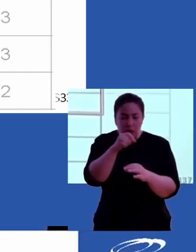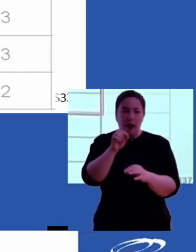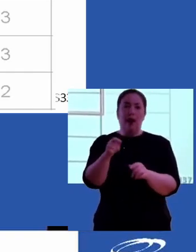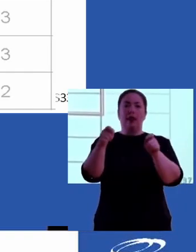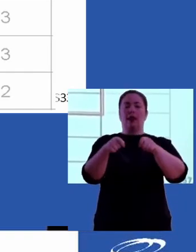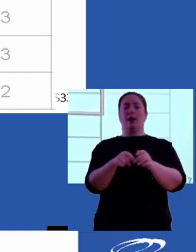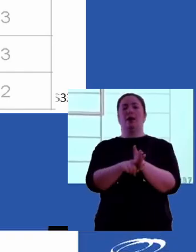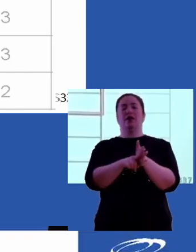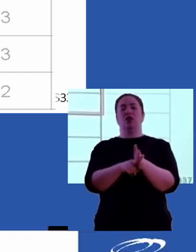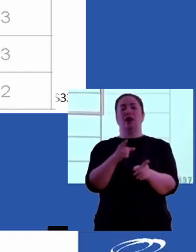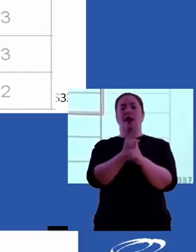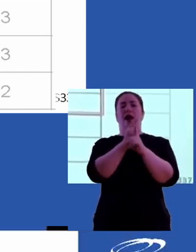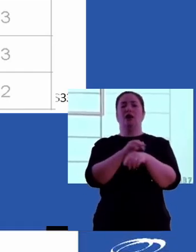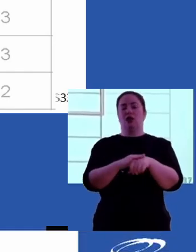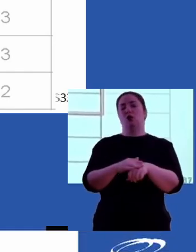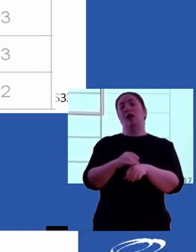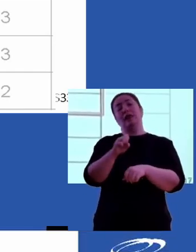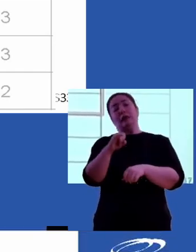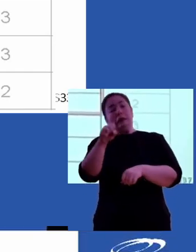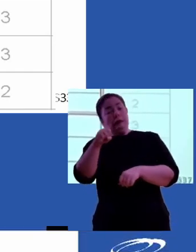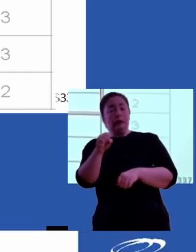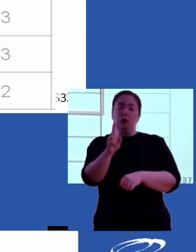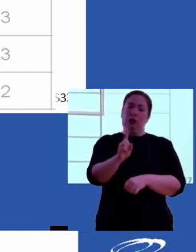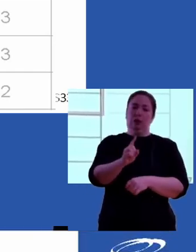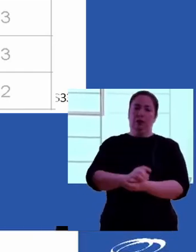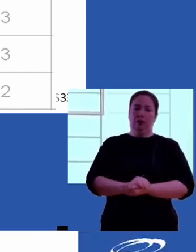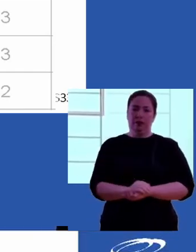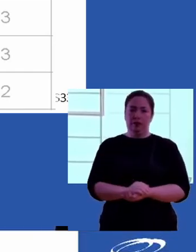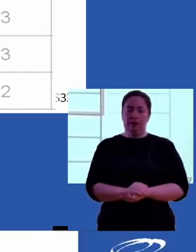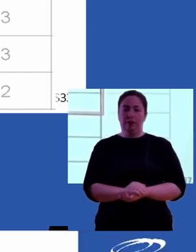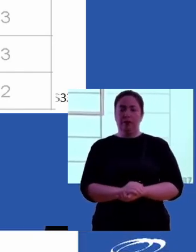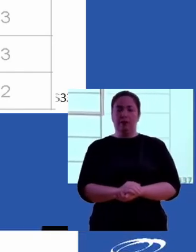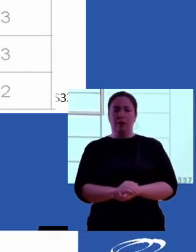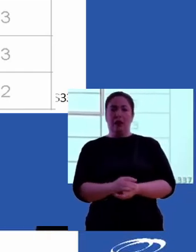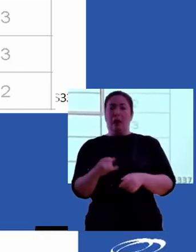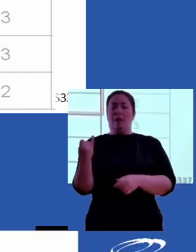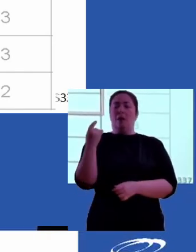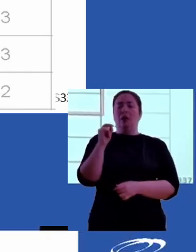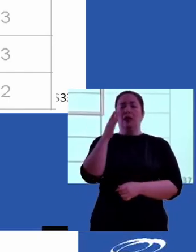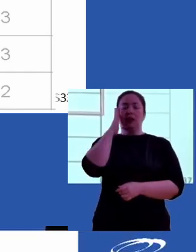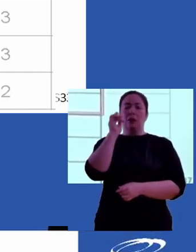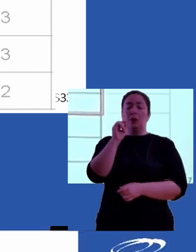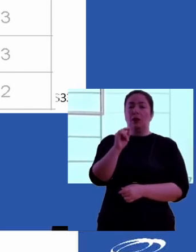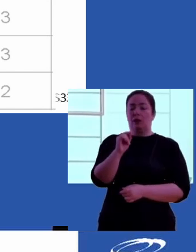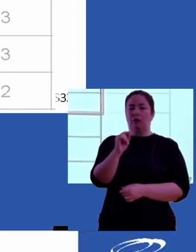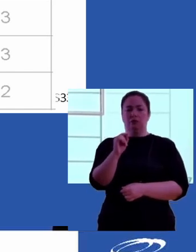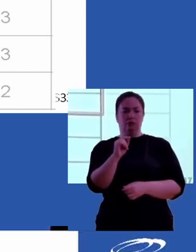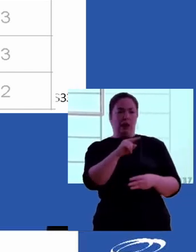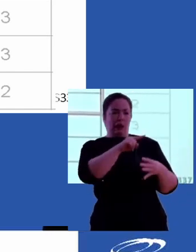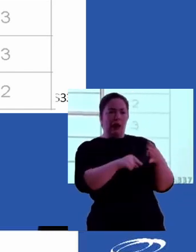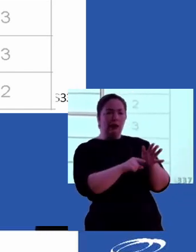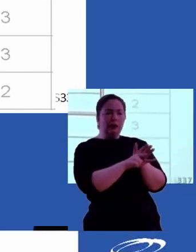o percentual de polimorfonucleares. Observem que para esses marcadores, esses biomarcadores inflamatórios, existem pontos de corte para